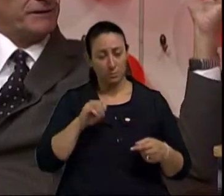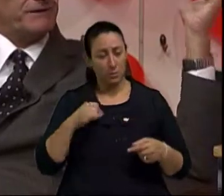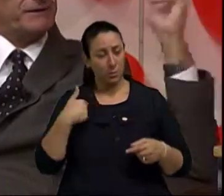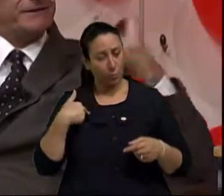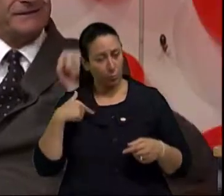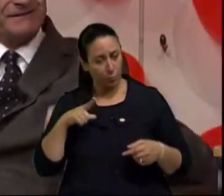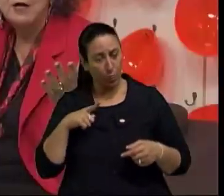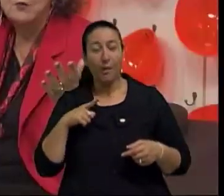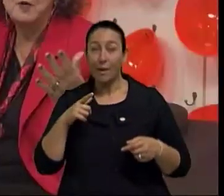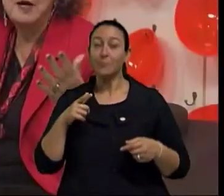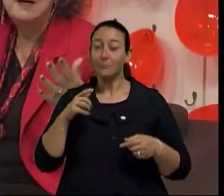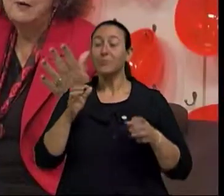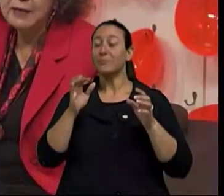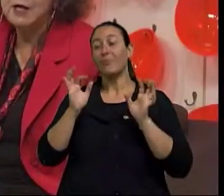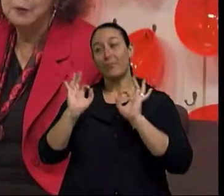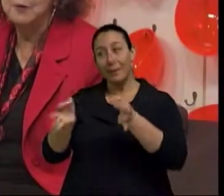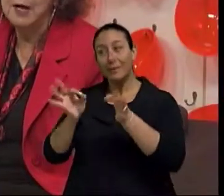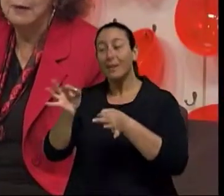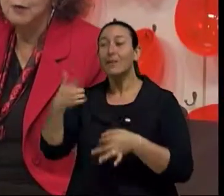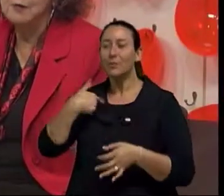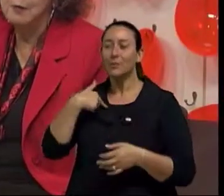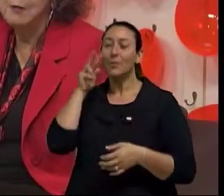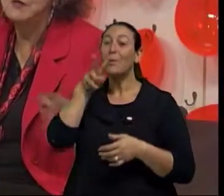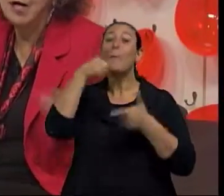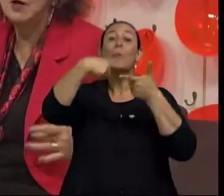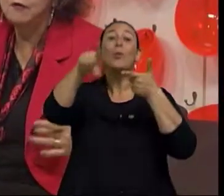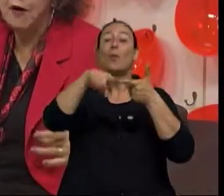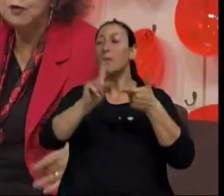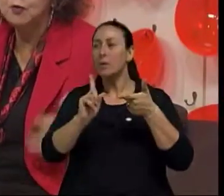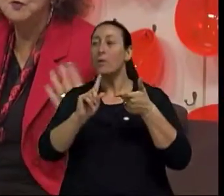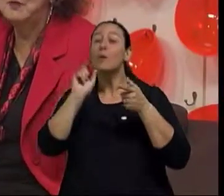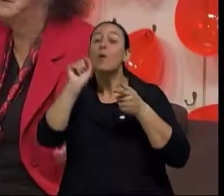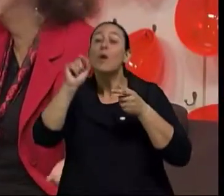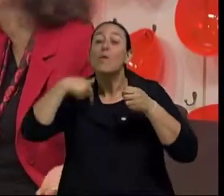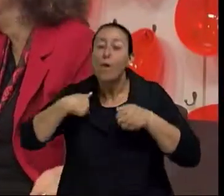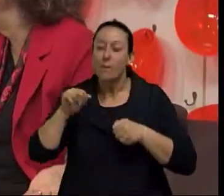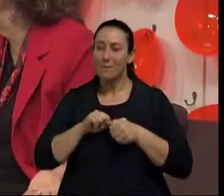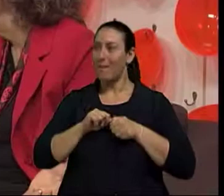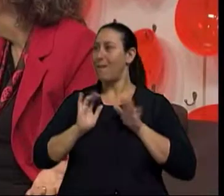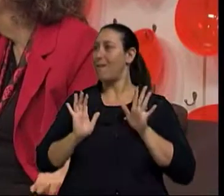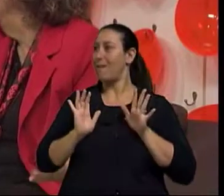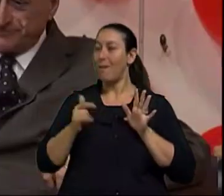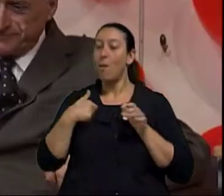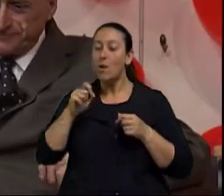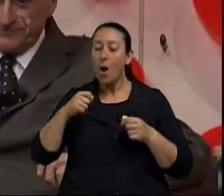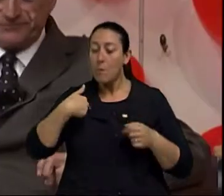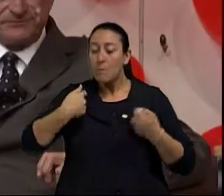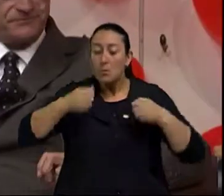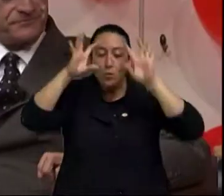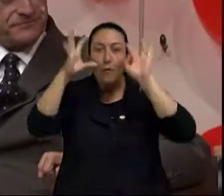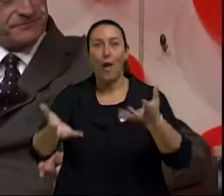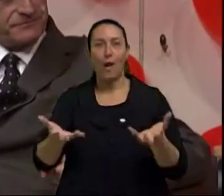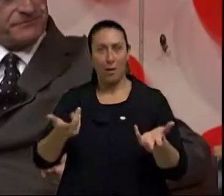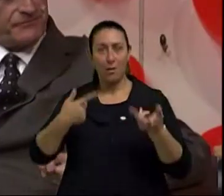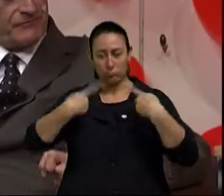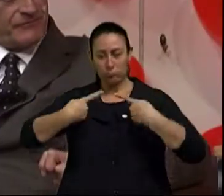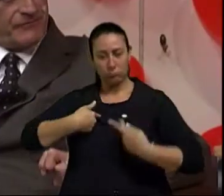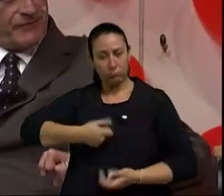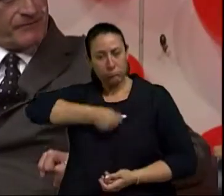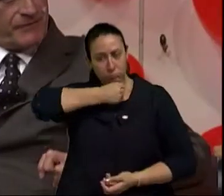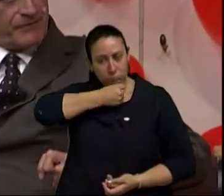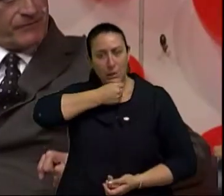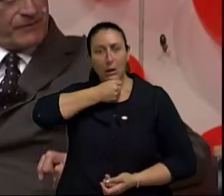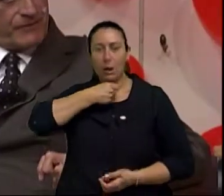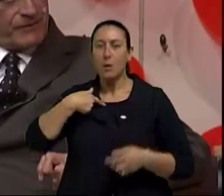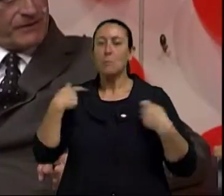inferno. É que eu digo sempre, né? O problema não é ter problema. O problema é o que, que eu faço com o problema que eu tenho. Se eu estou envelhecendo, é claro que